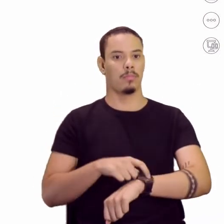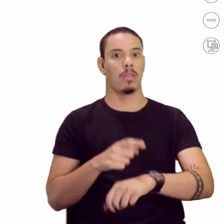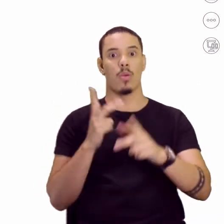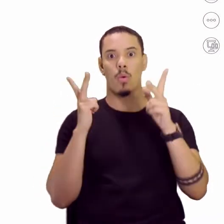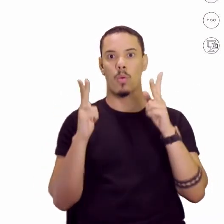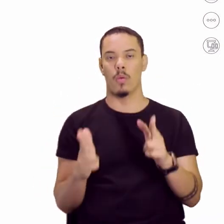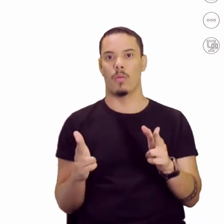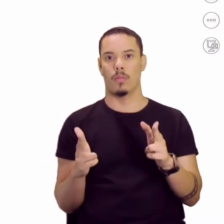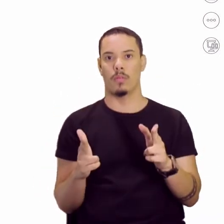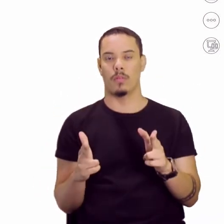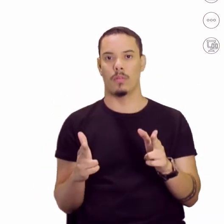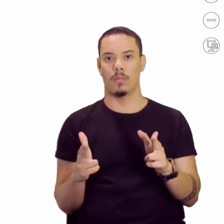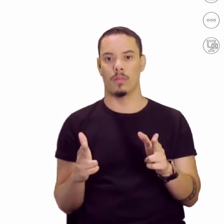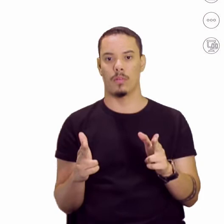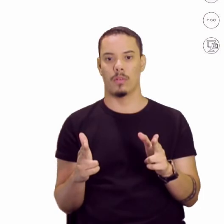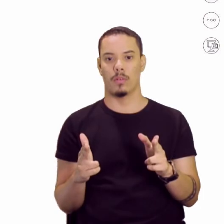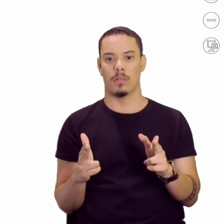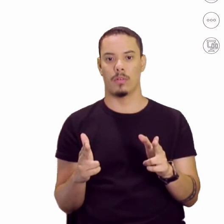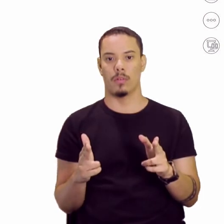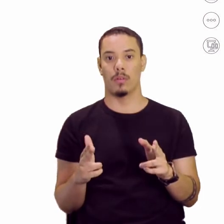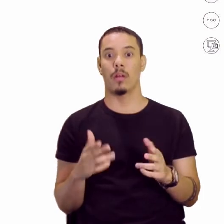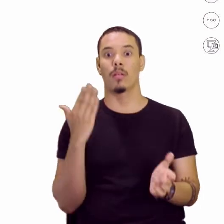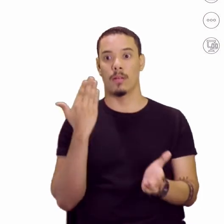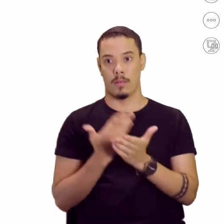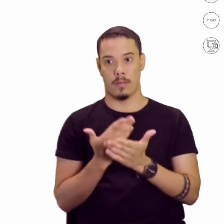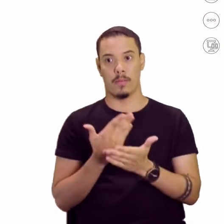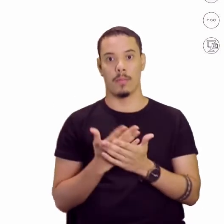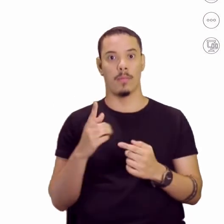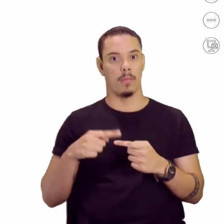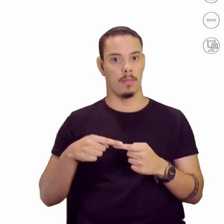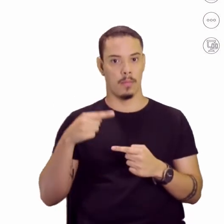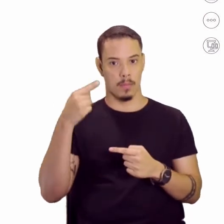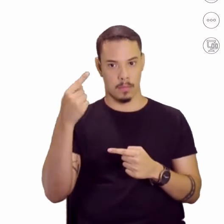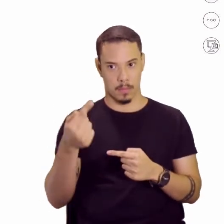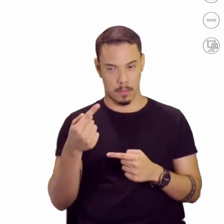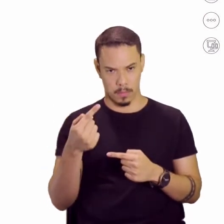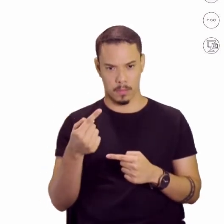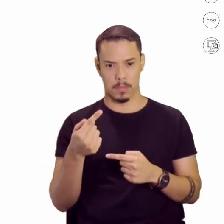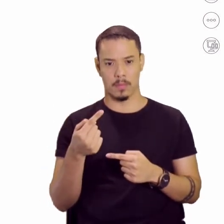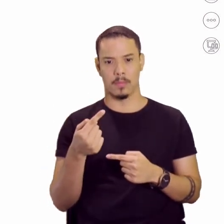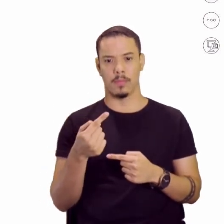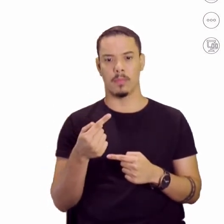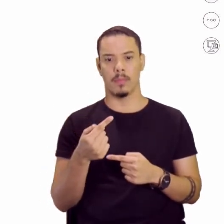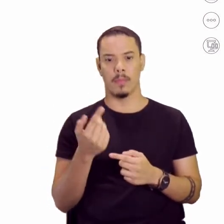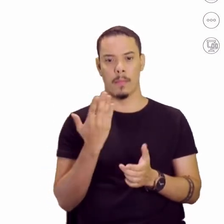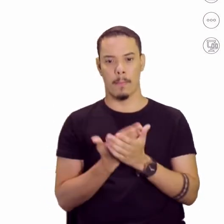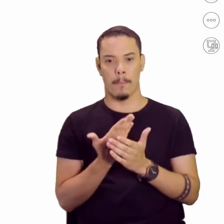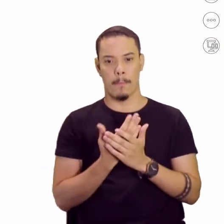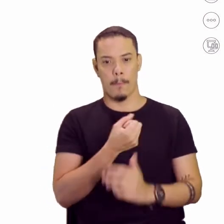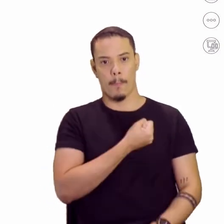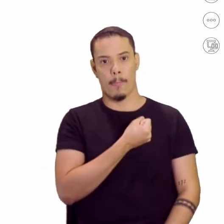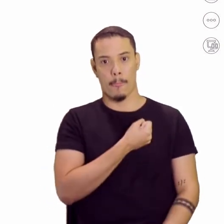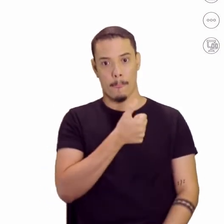tempo. Justamente. E numa próxima aula nós veremos, a próxima, lá na aula 13,